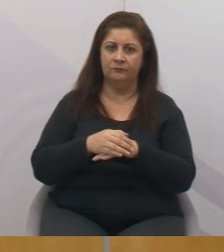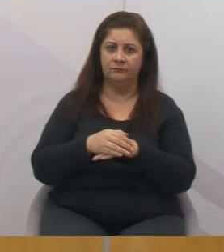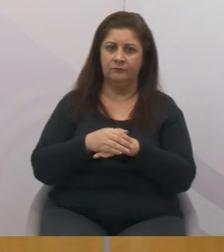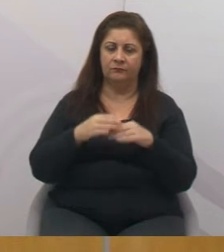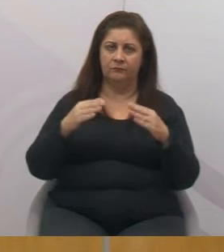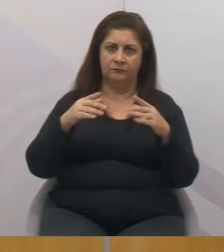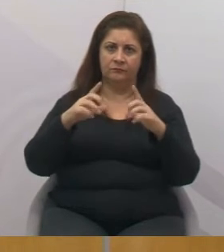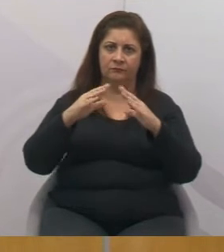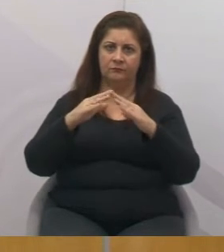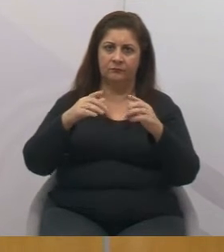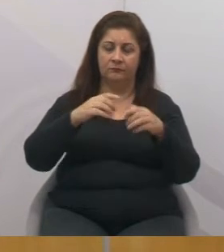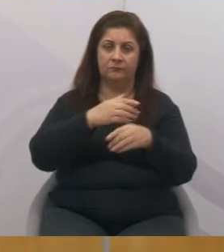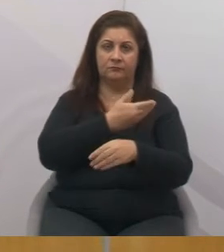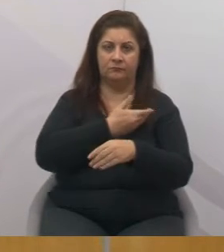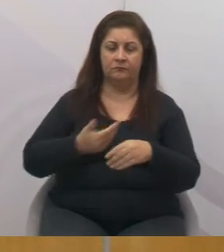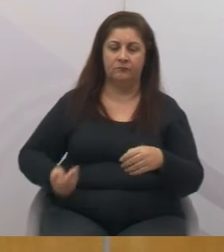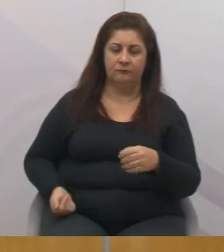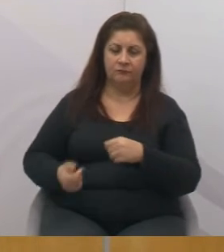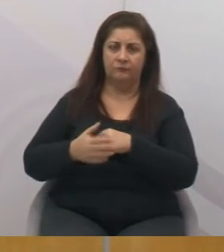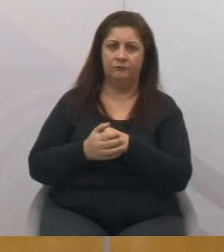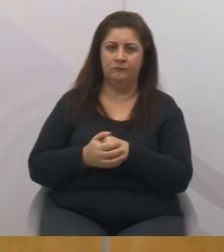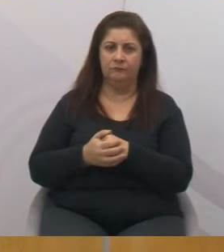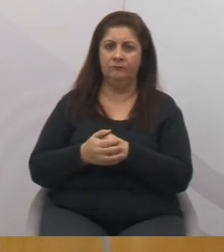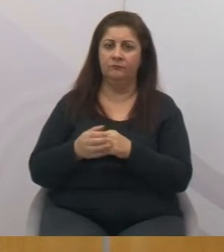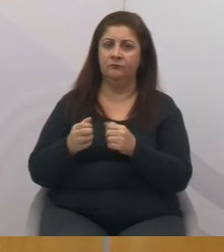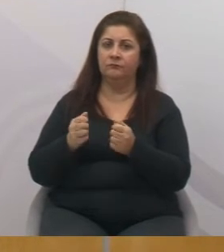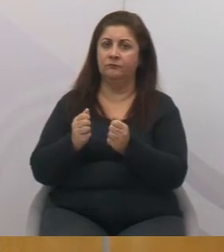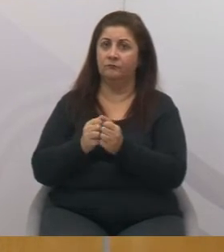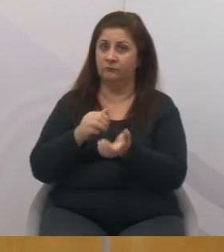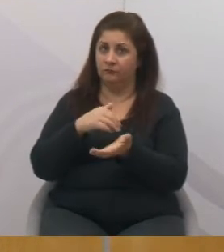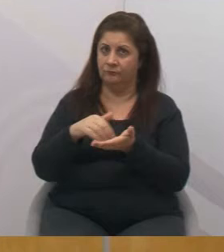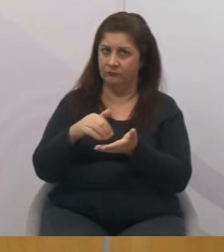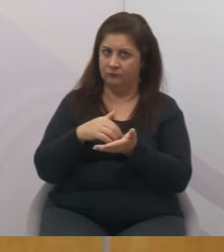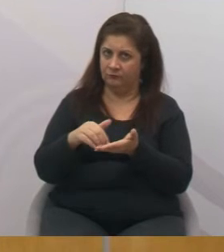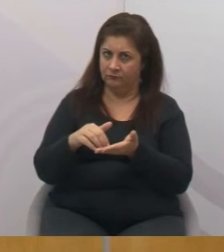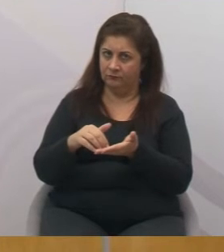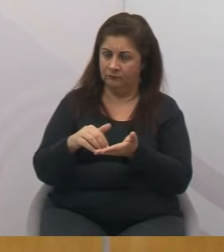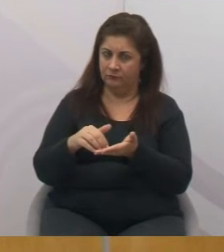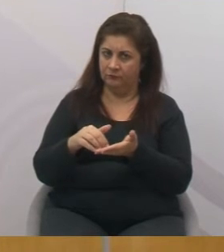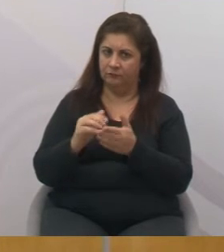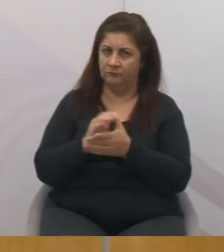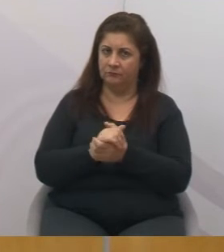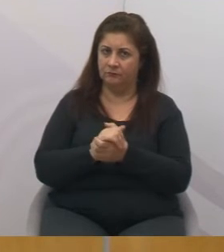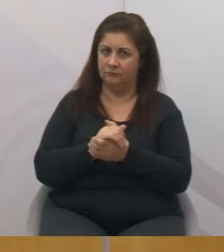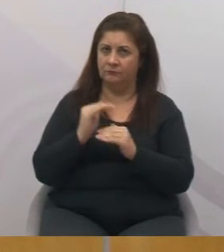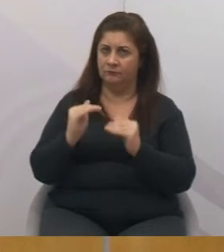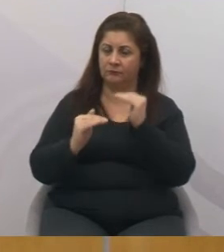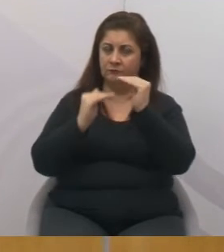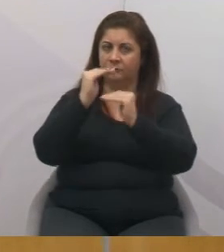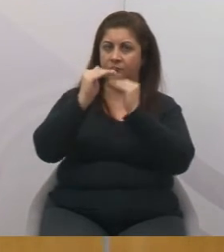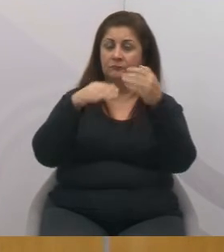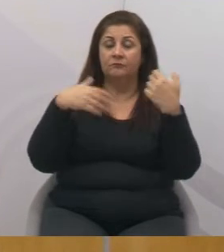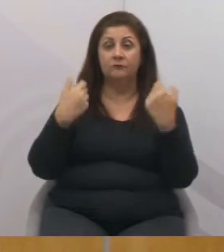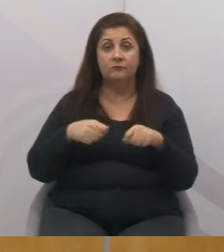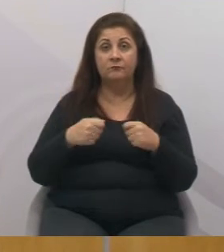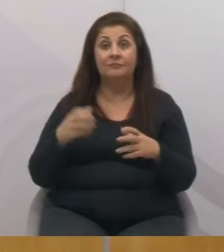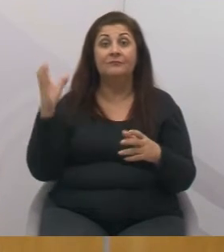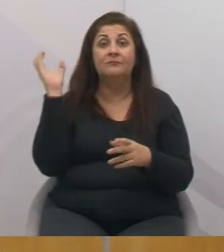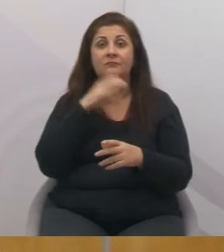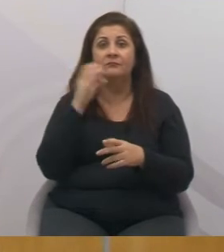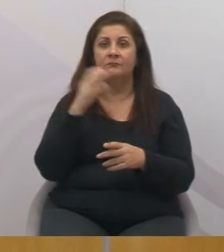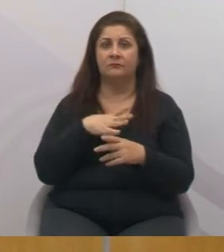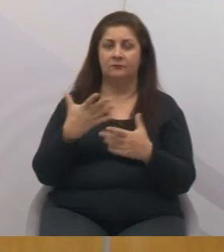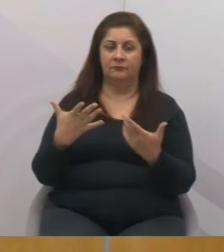que é o secretário de Desenvolvimento Regional, que serão investidos e terminada essa obra. Mas a gente precisava, já para que ela fosse feita